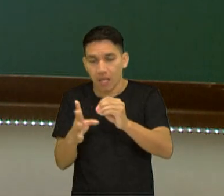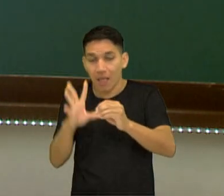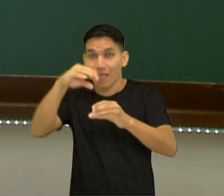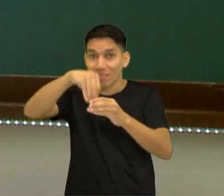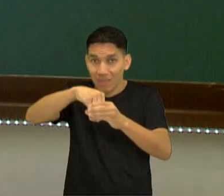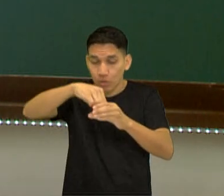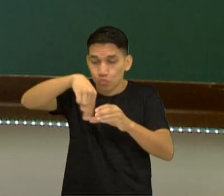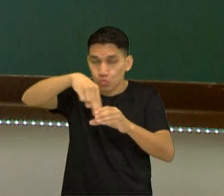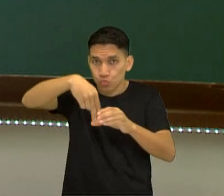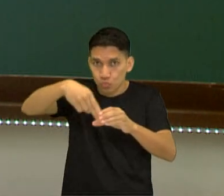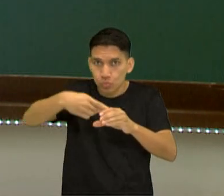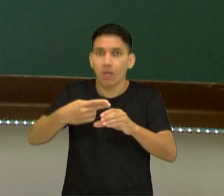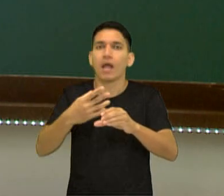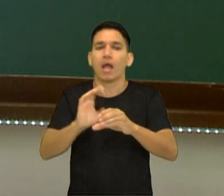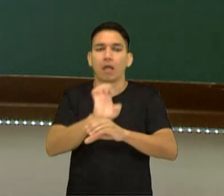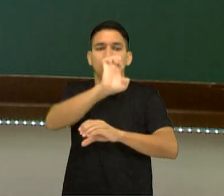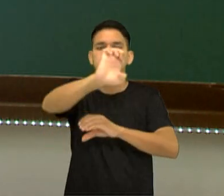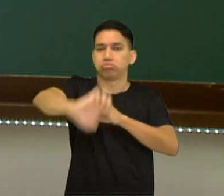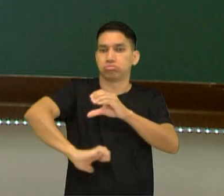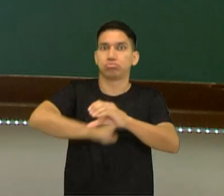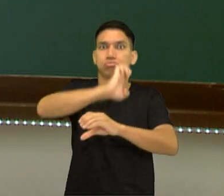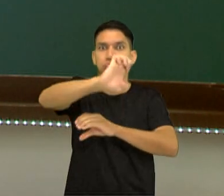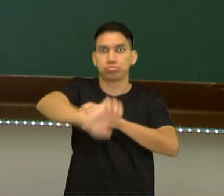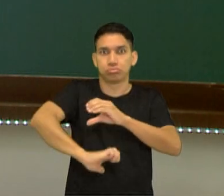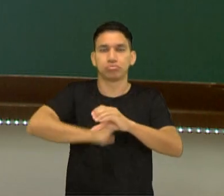átomo e os elétrons lá em volta dele.